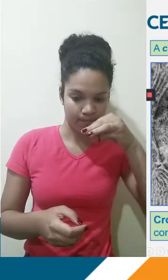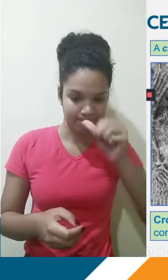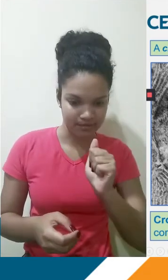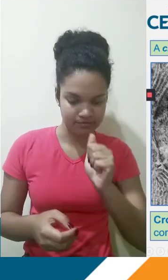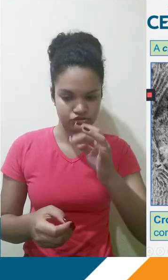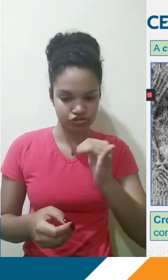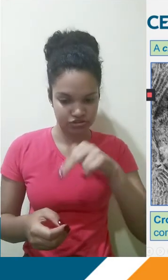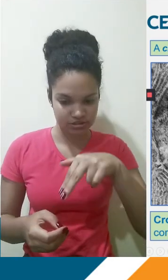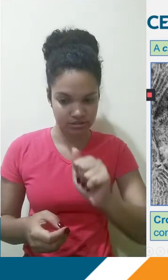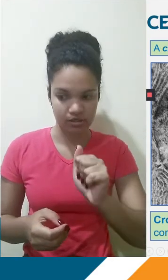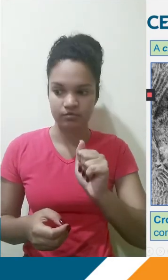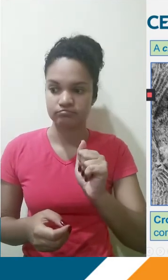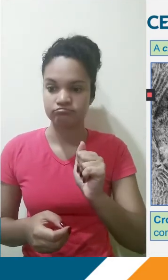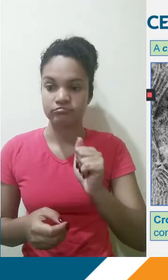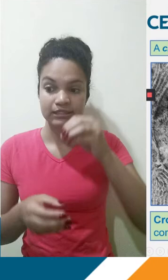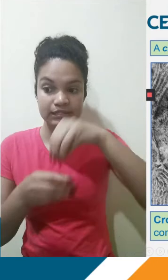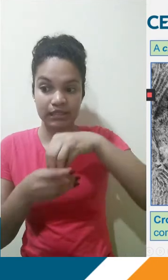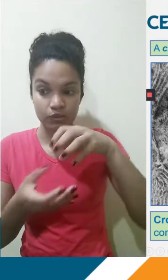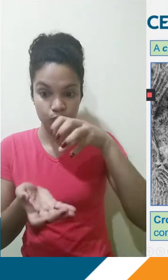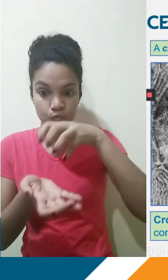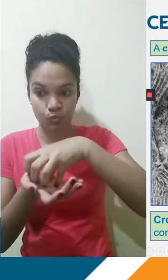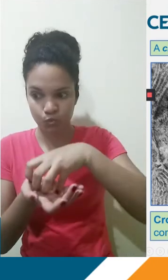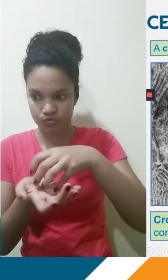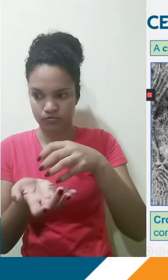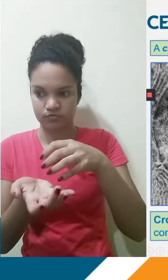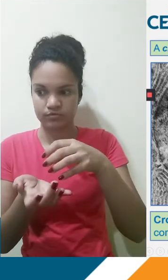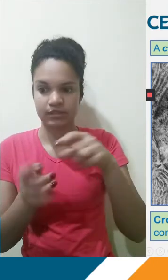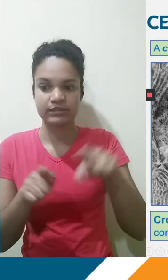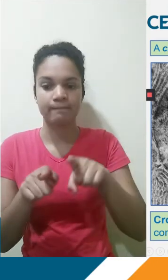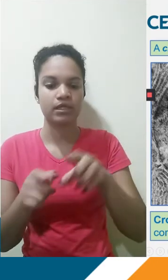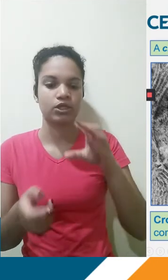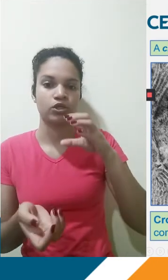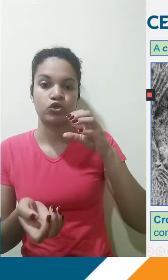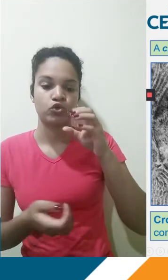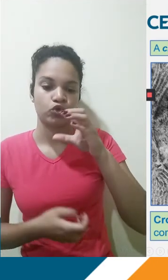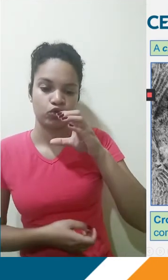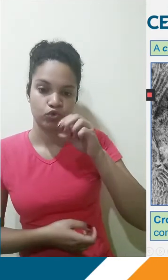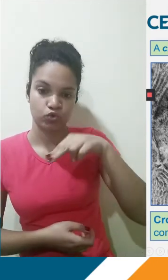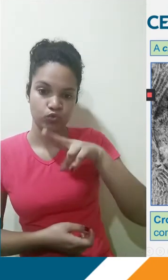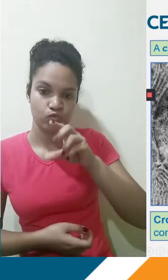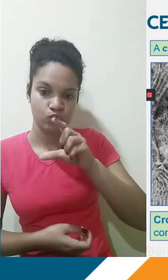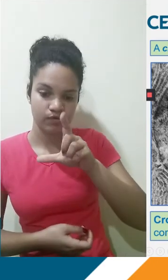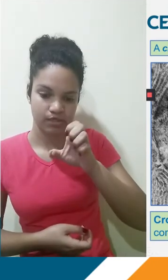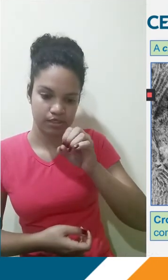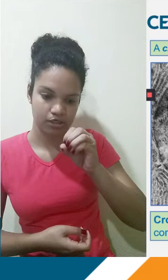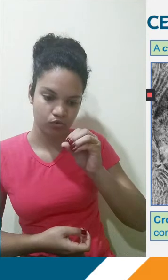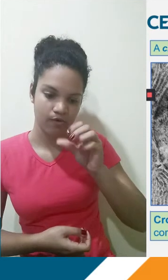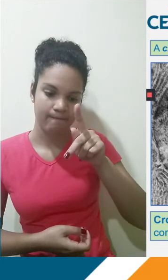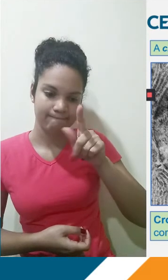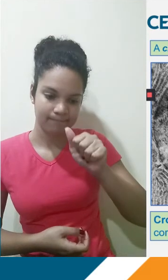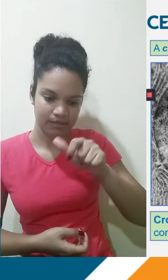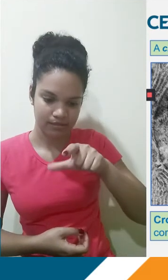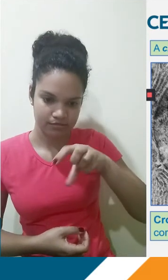chamado nucleolo dentro desse núcleo e do nucleoplasma, onde vamos encontrar ali uma série de